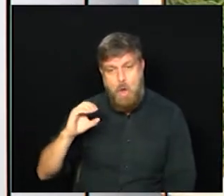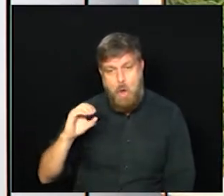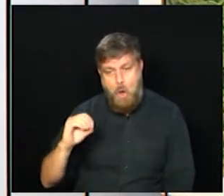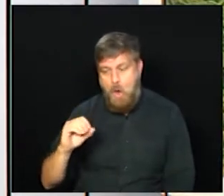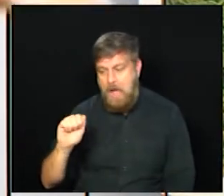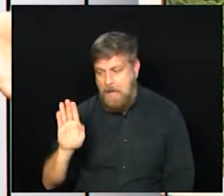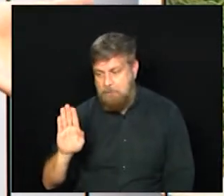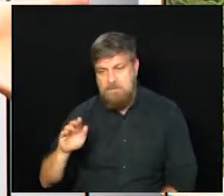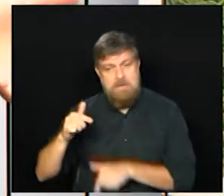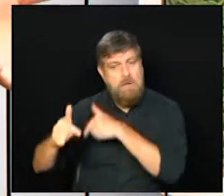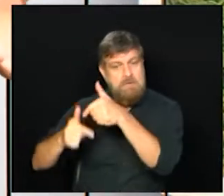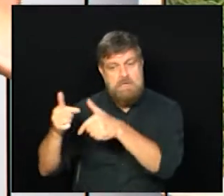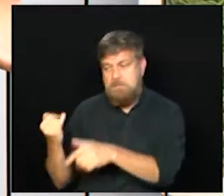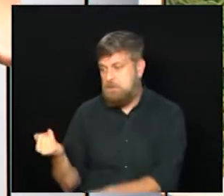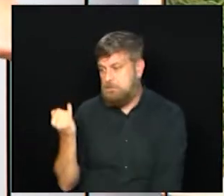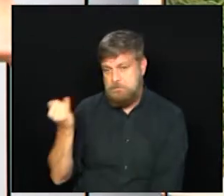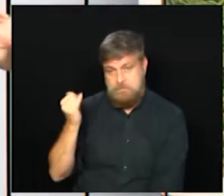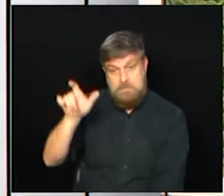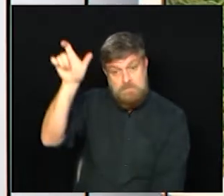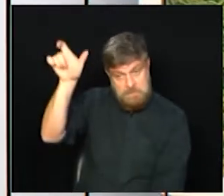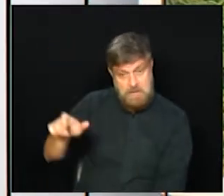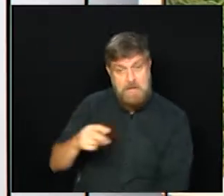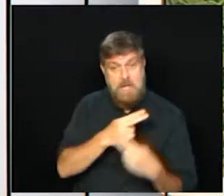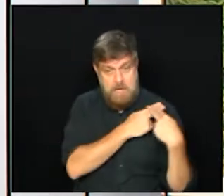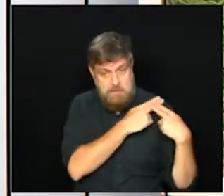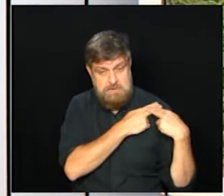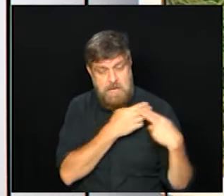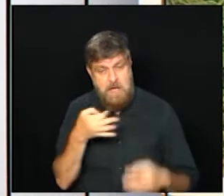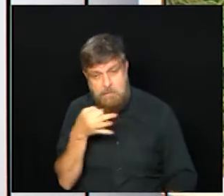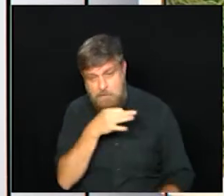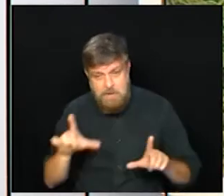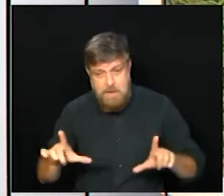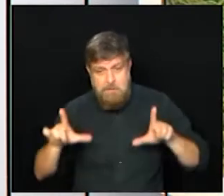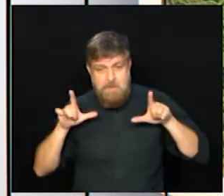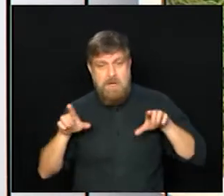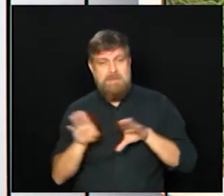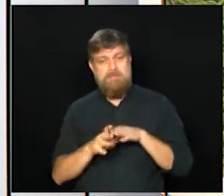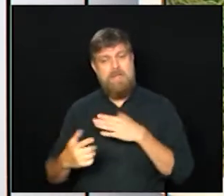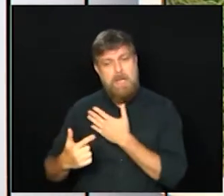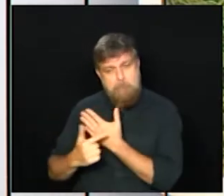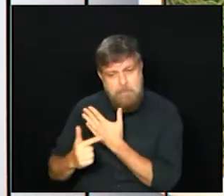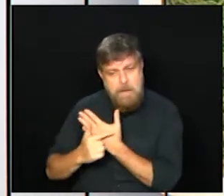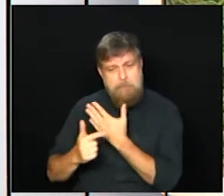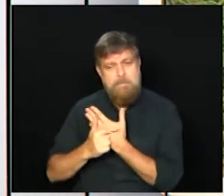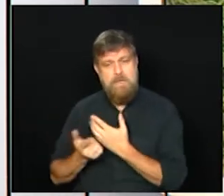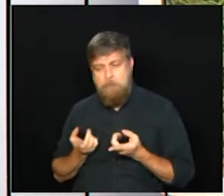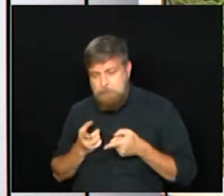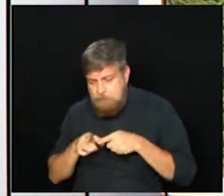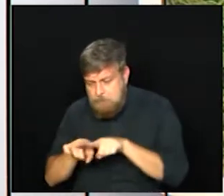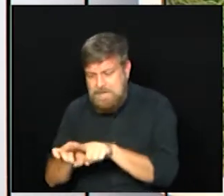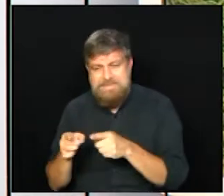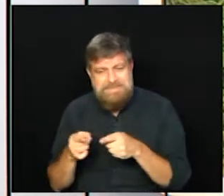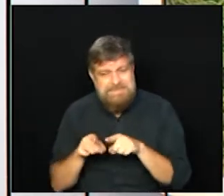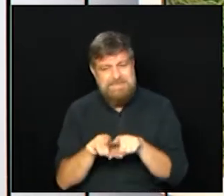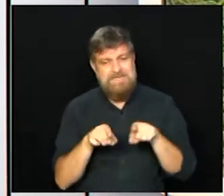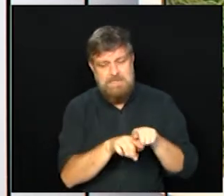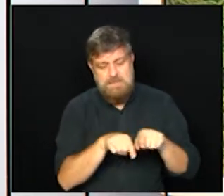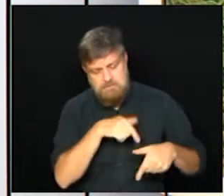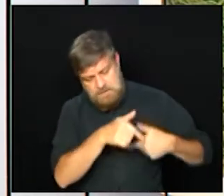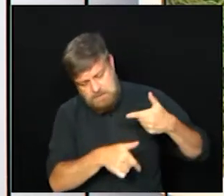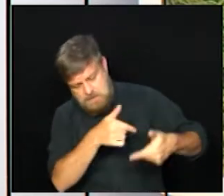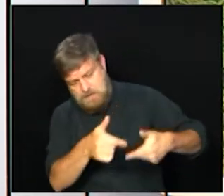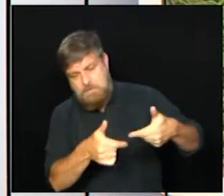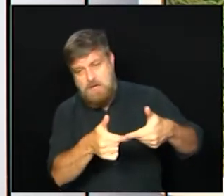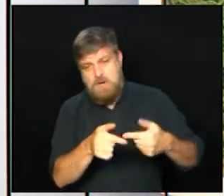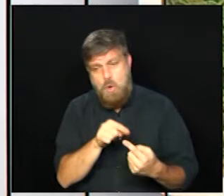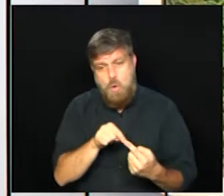né? A Fábia está aqui como presidente da Comissão da Mulher, mas isso também é papel, né? De estar fazendo parcerias, fazendo trabalho assim,